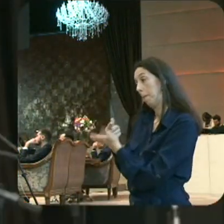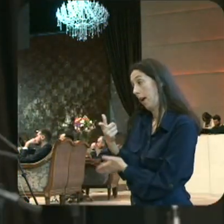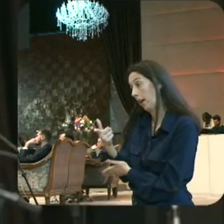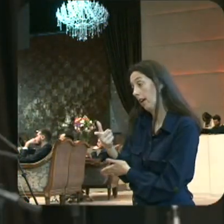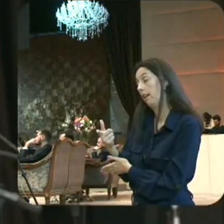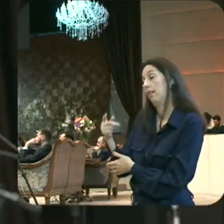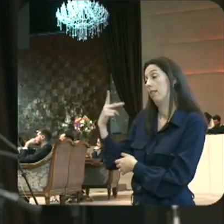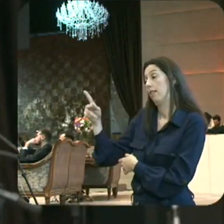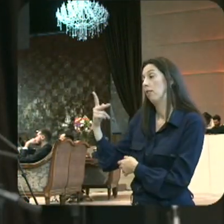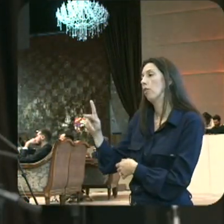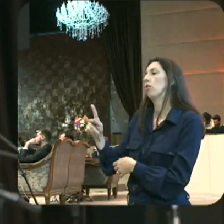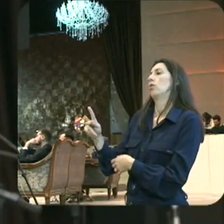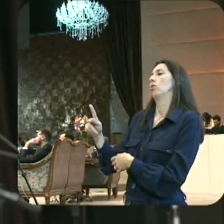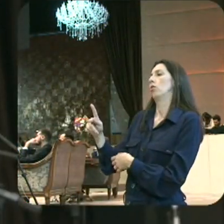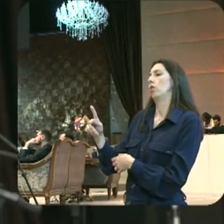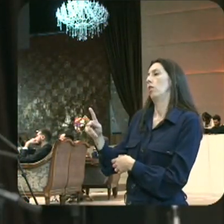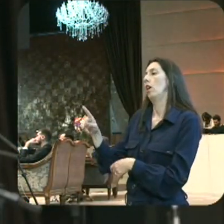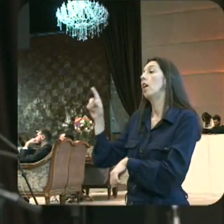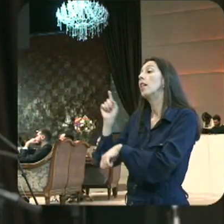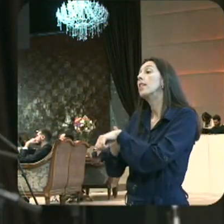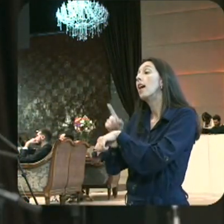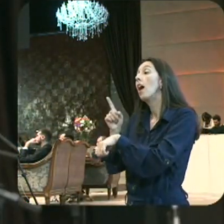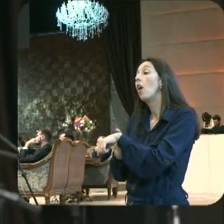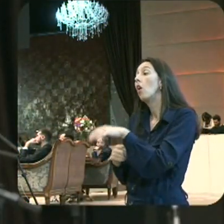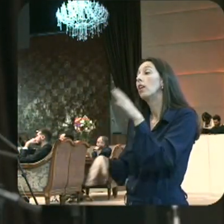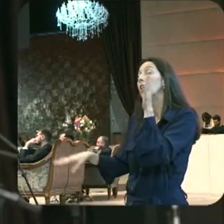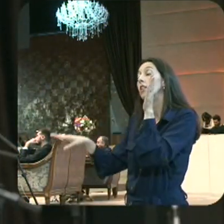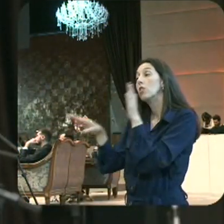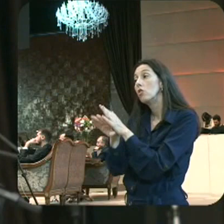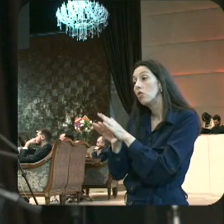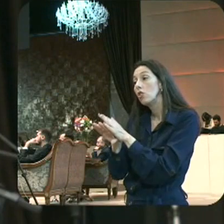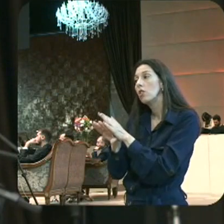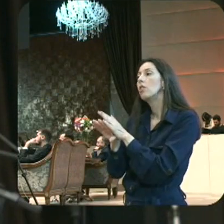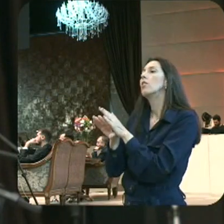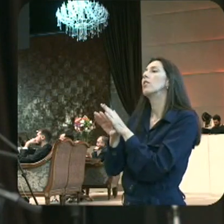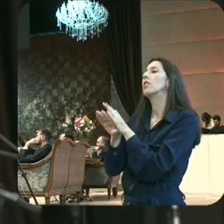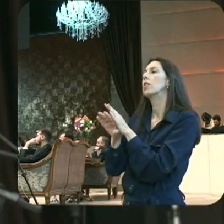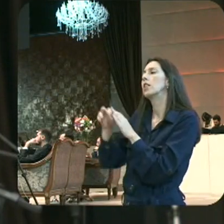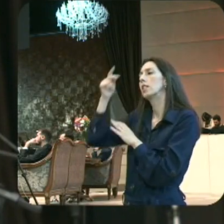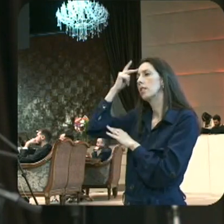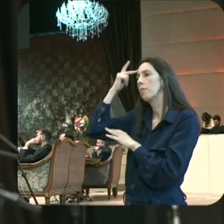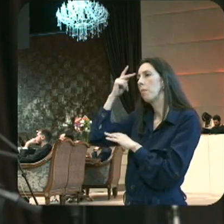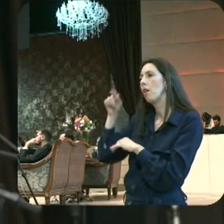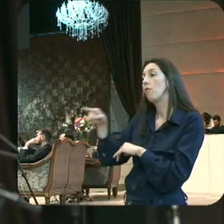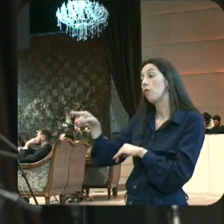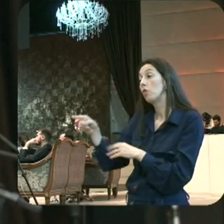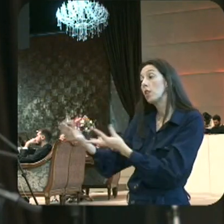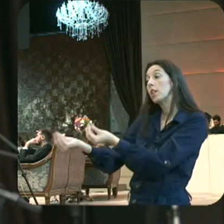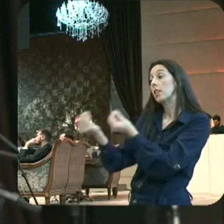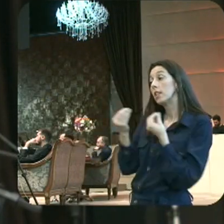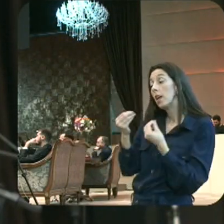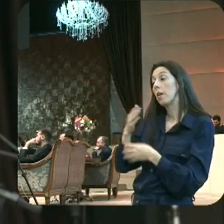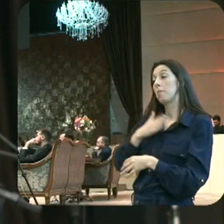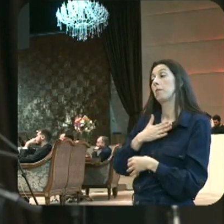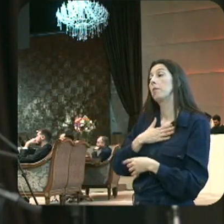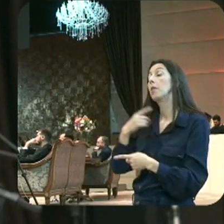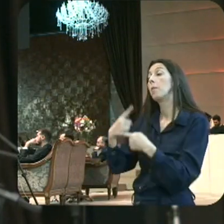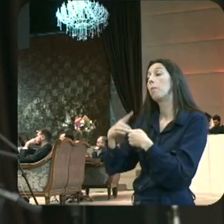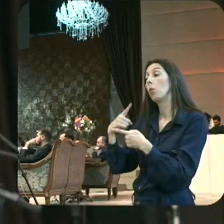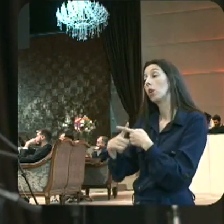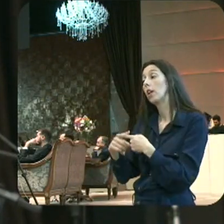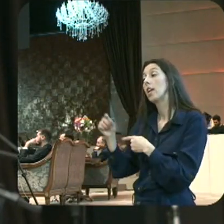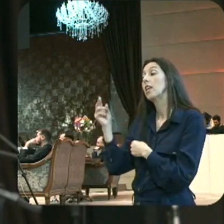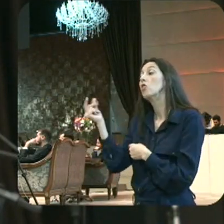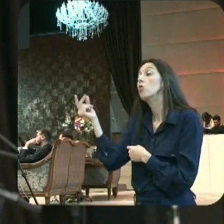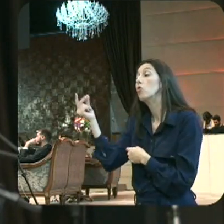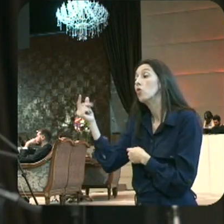cheque. Quando chegar em São Paulo, por favor, você me devolve, porque esse é o dinheiro do parto da minha